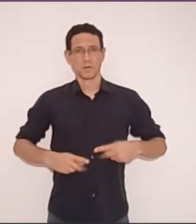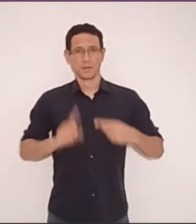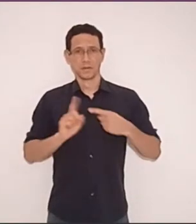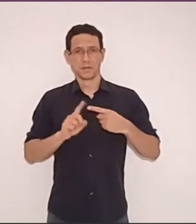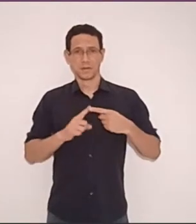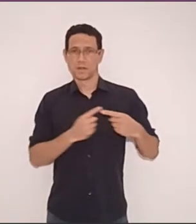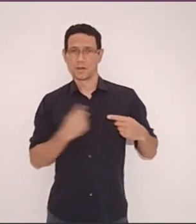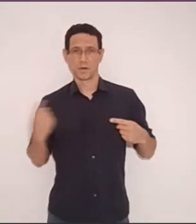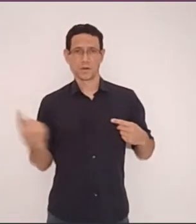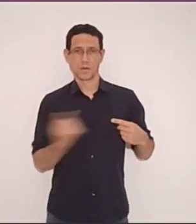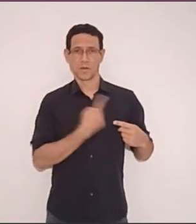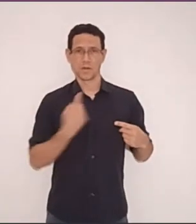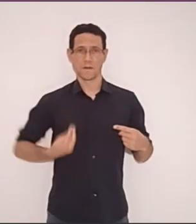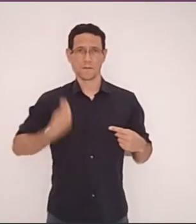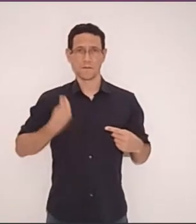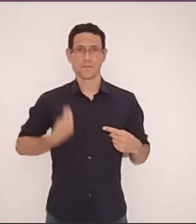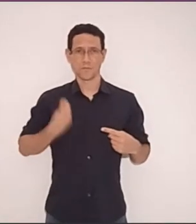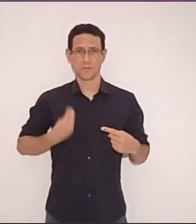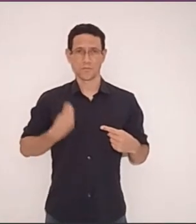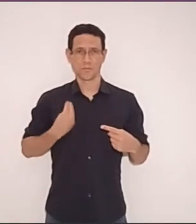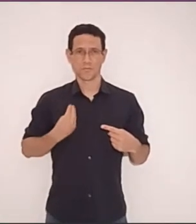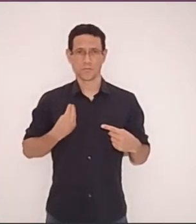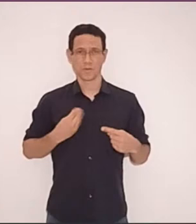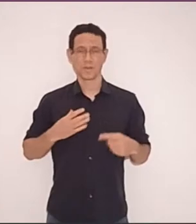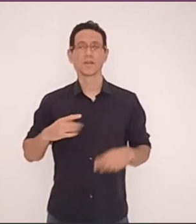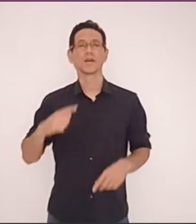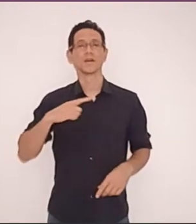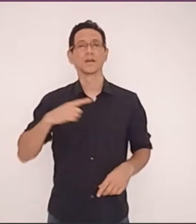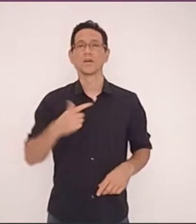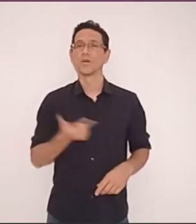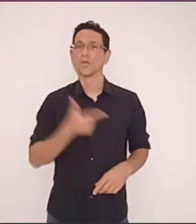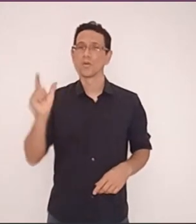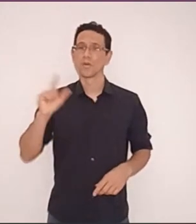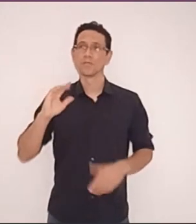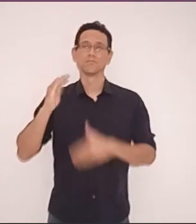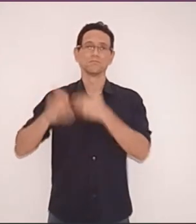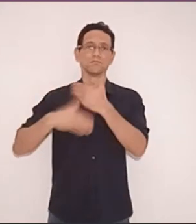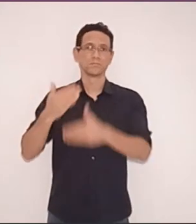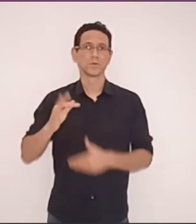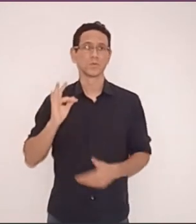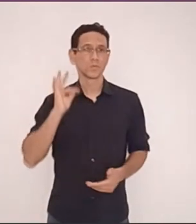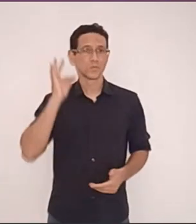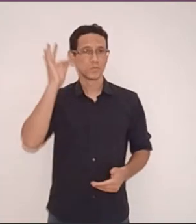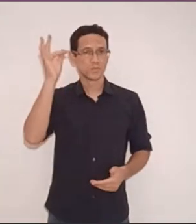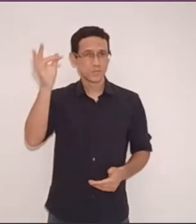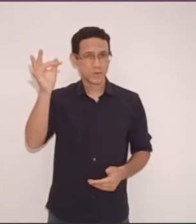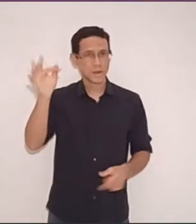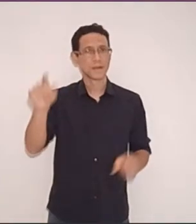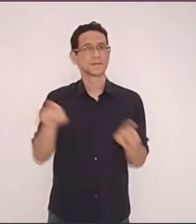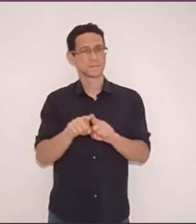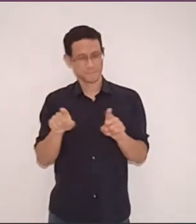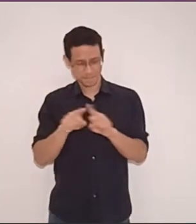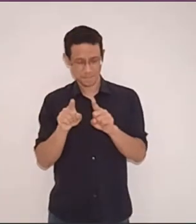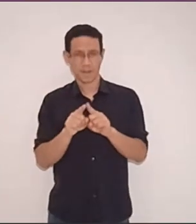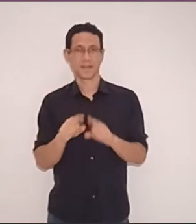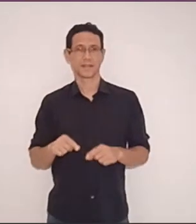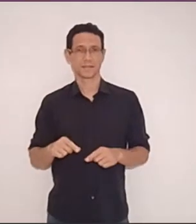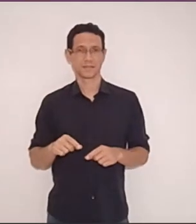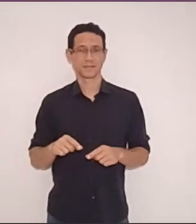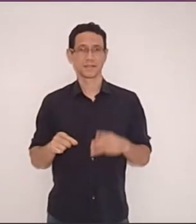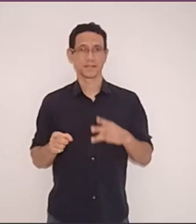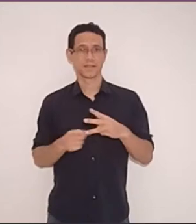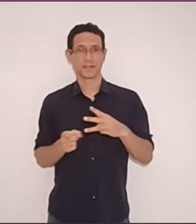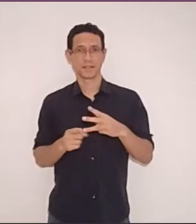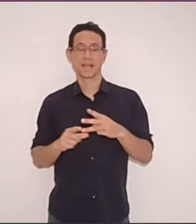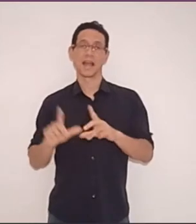humanos como nós me bem então aqui mais perto possível a unidade é uma disparidade